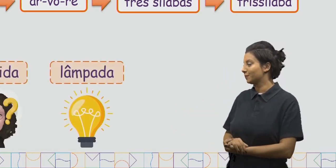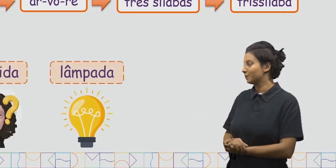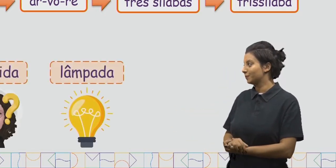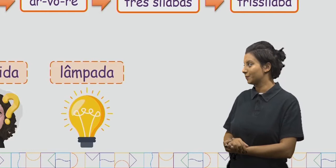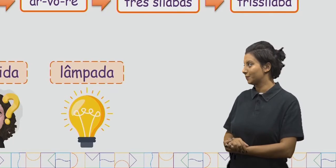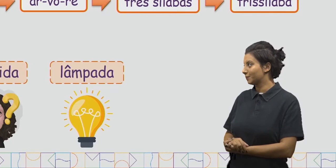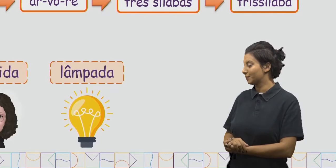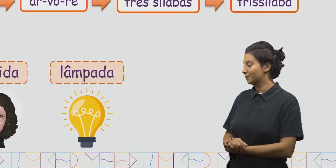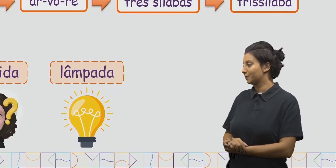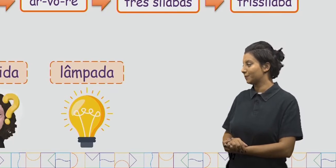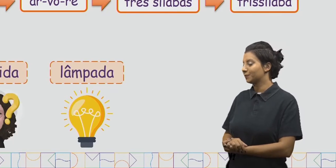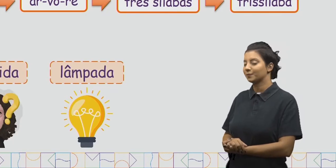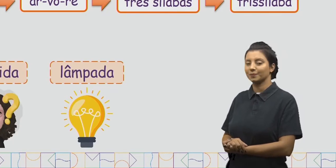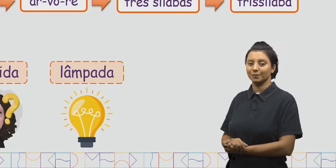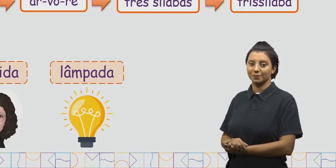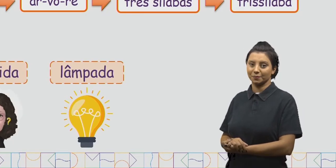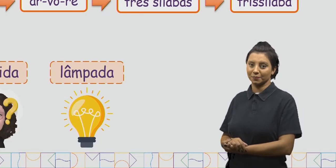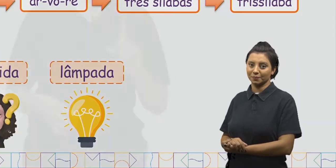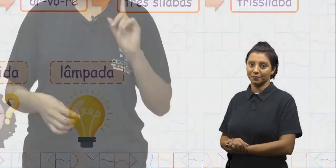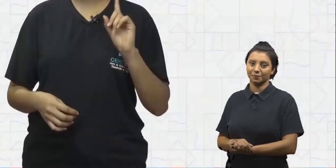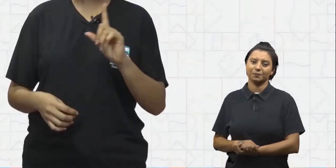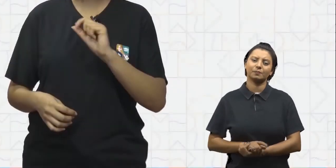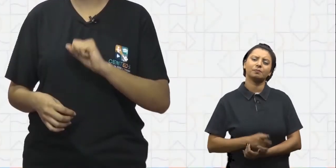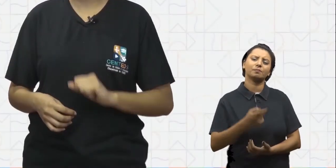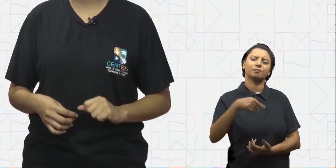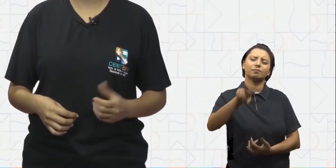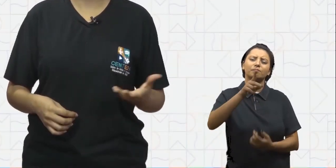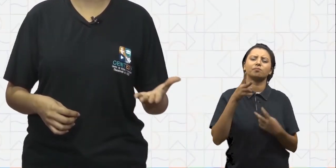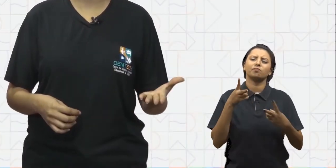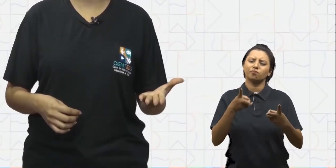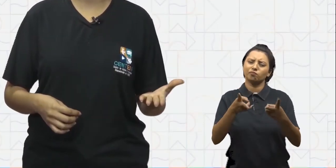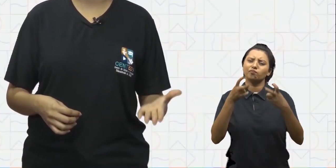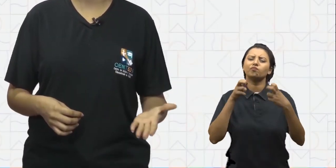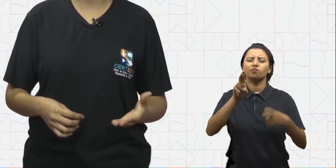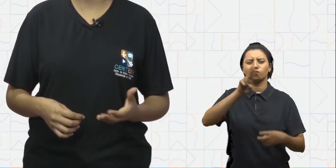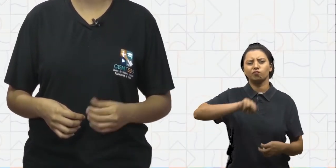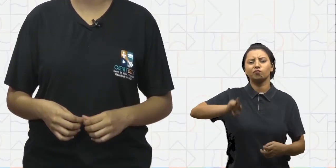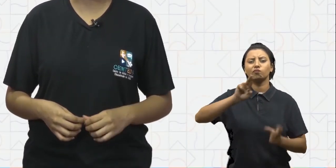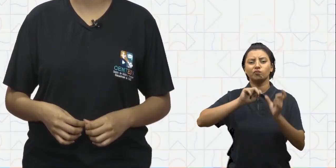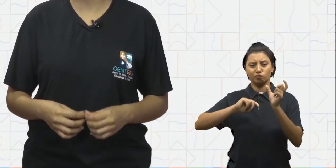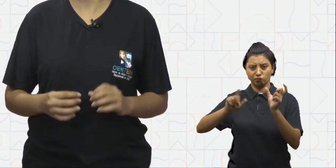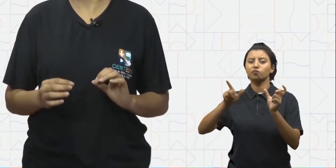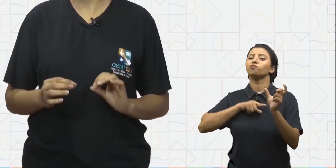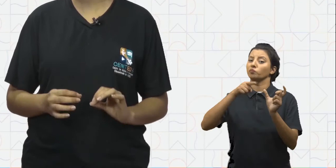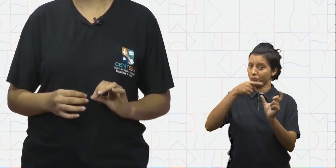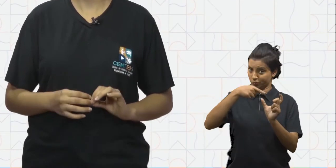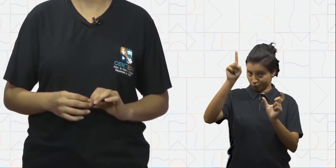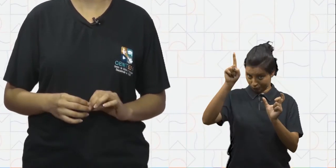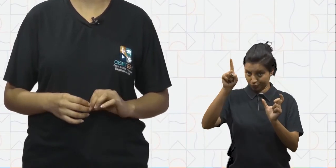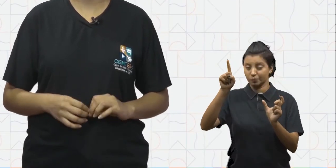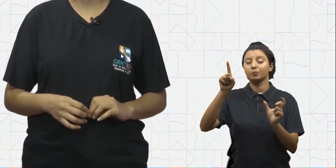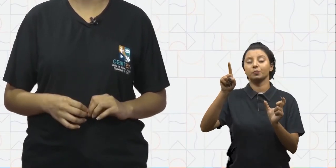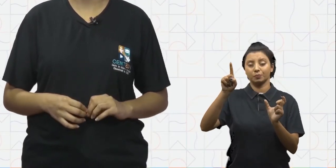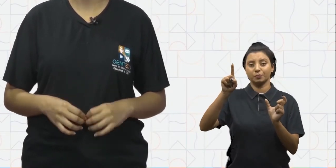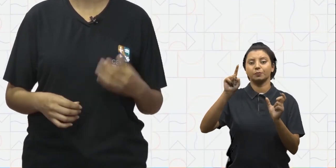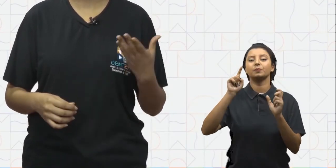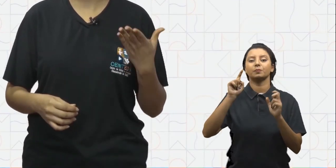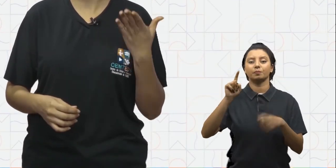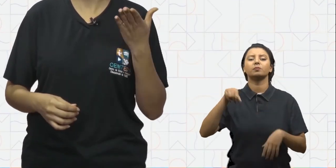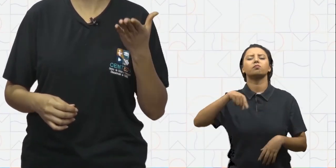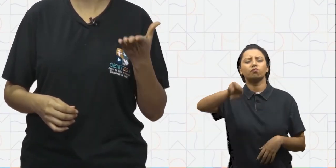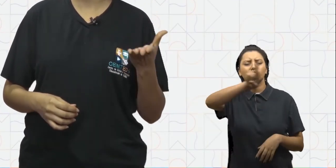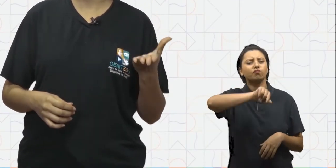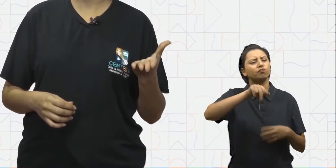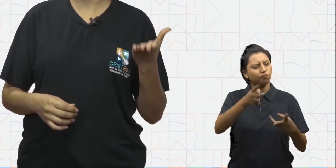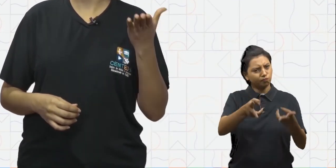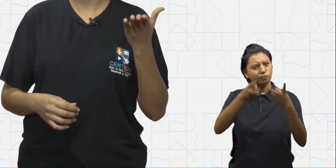bússola, dúvida e lâmpada. Você percebeu que usei palavras acentuadas na maior parte do tempo? Foi